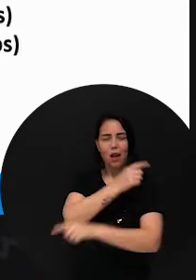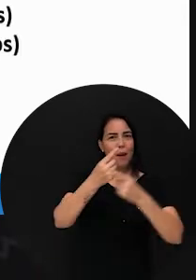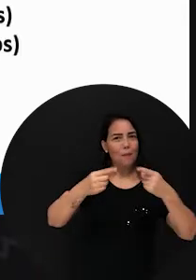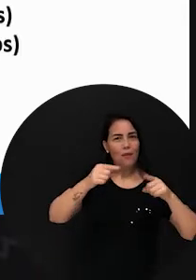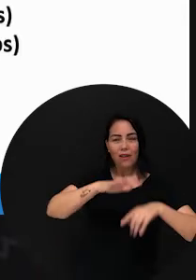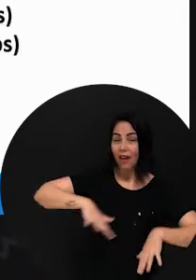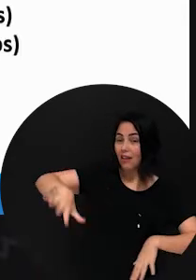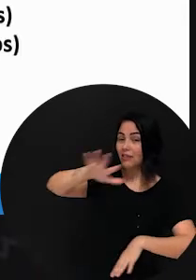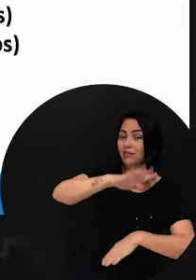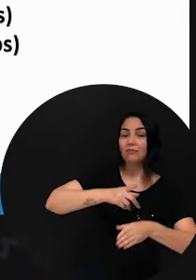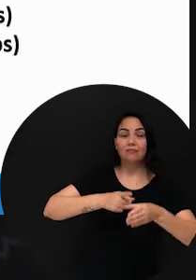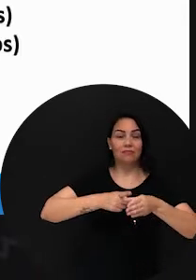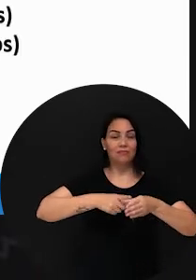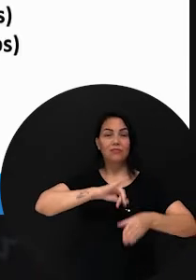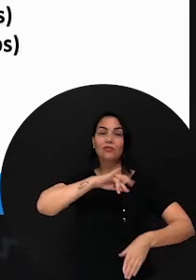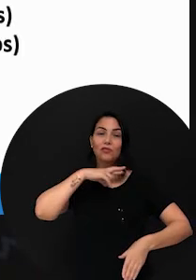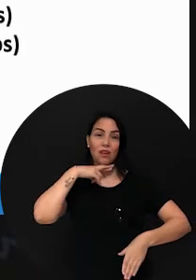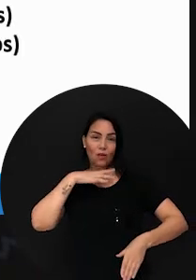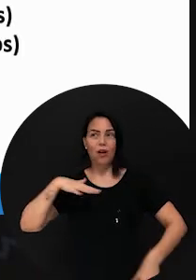e Jaraguá, né?